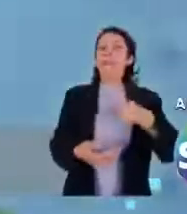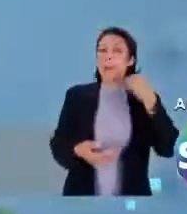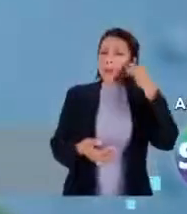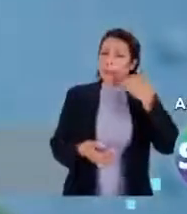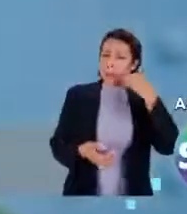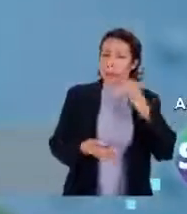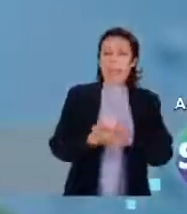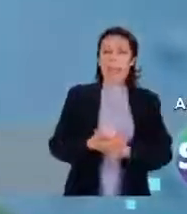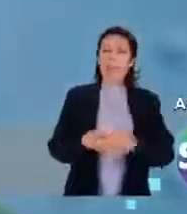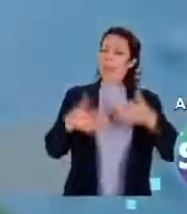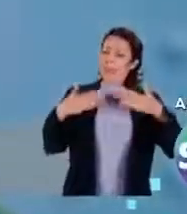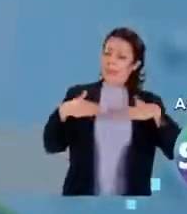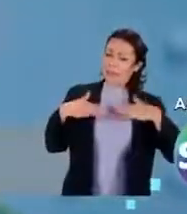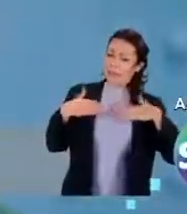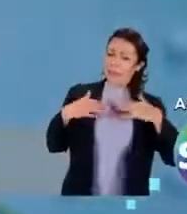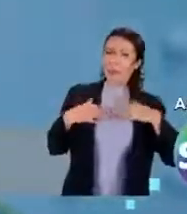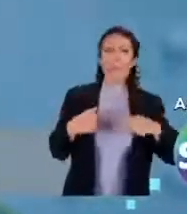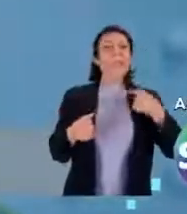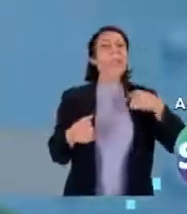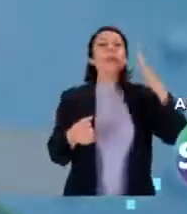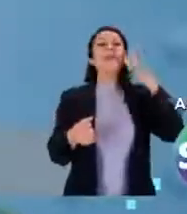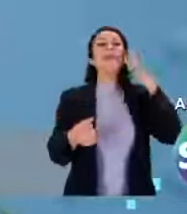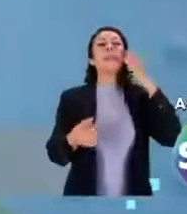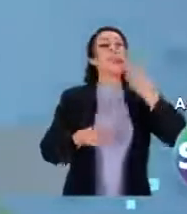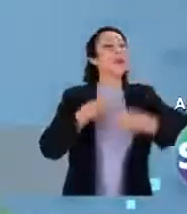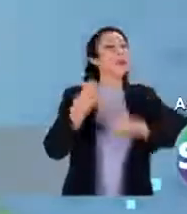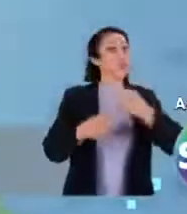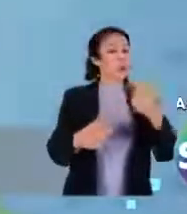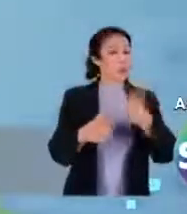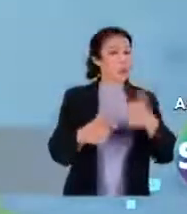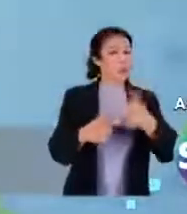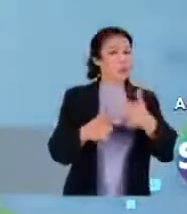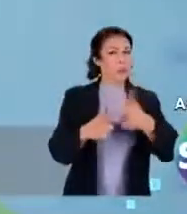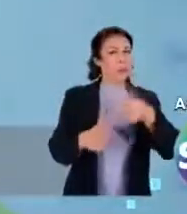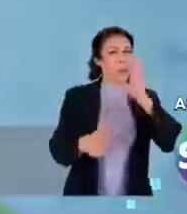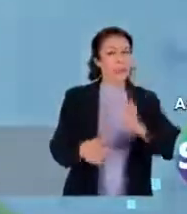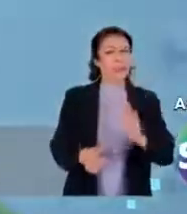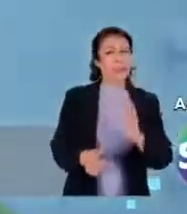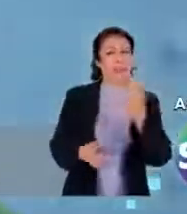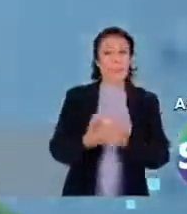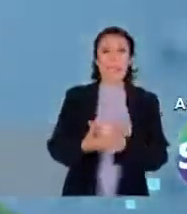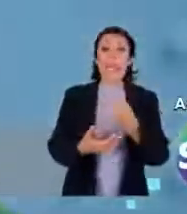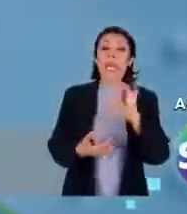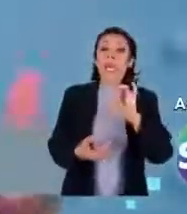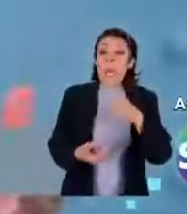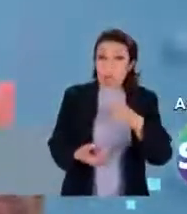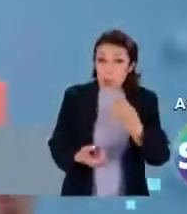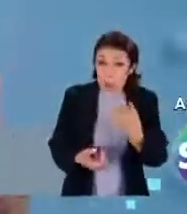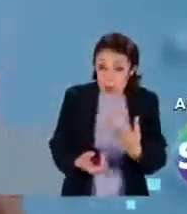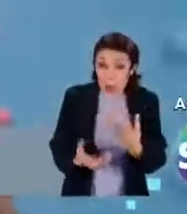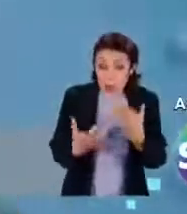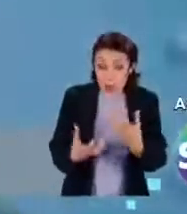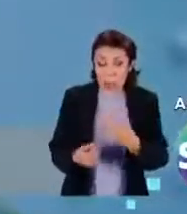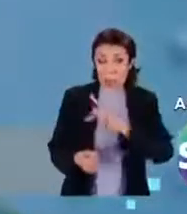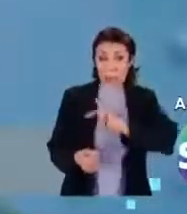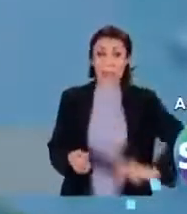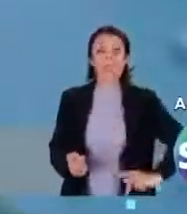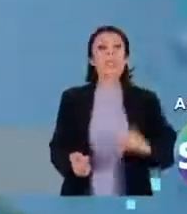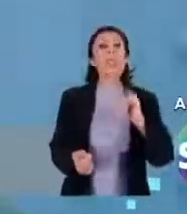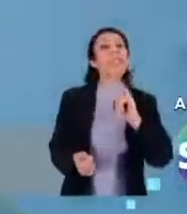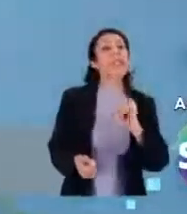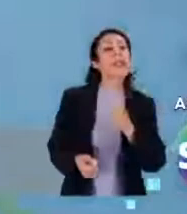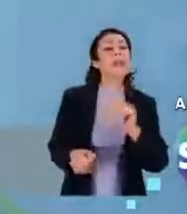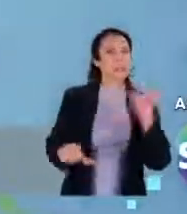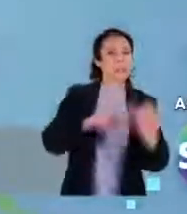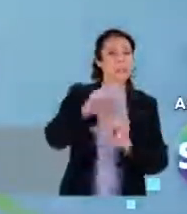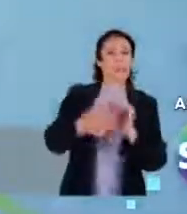muita serenidade e eu sei o tamanho do buraco que tá aí por isso eu só quero ser presidente Se for para mudar e aí o que que eu tô